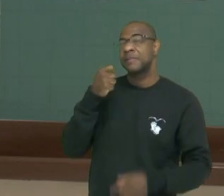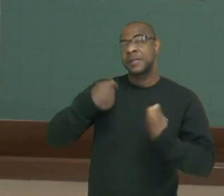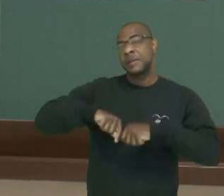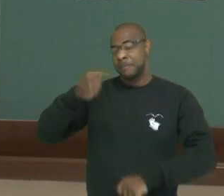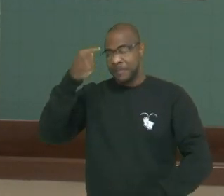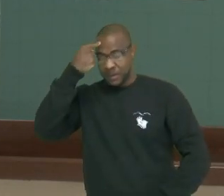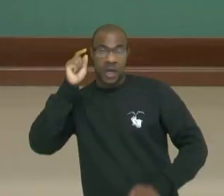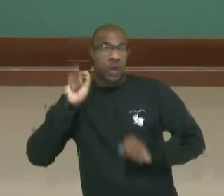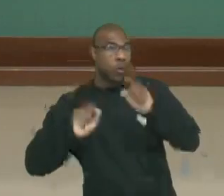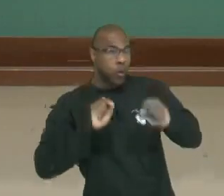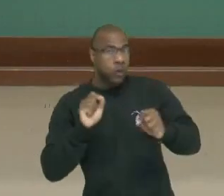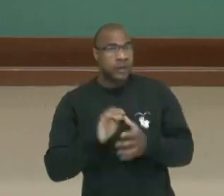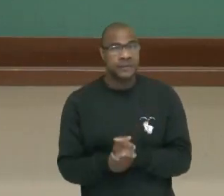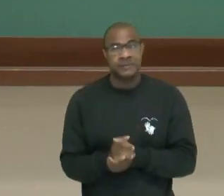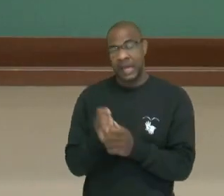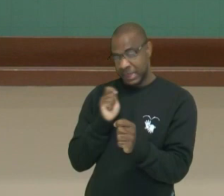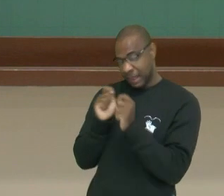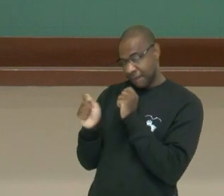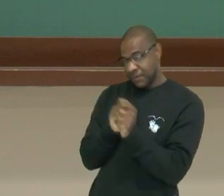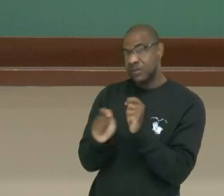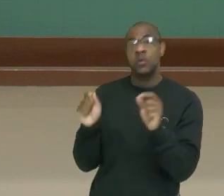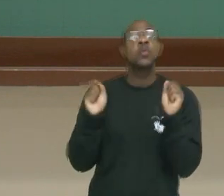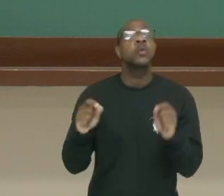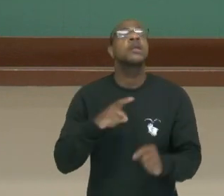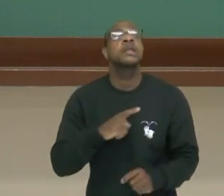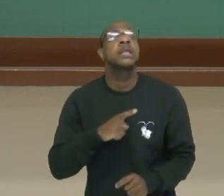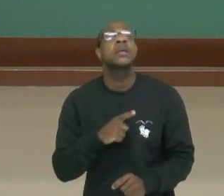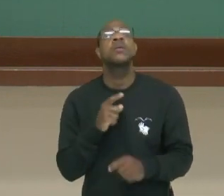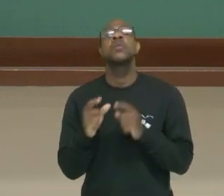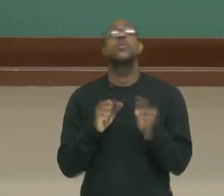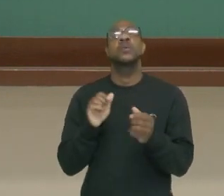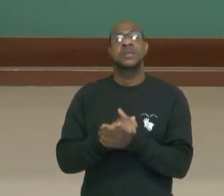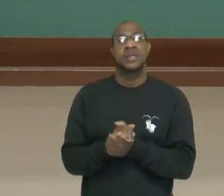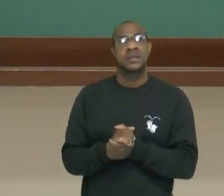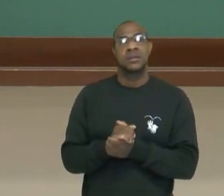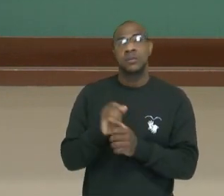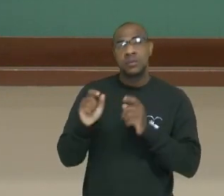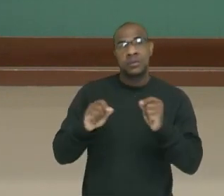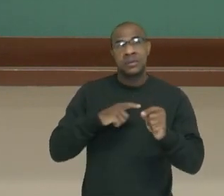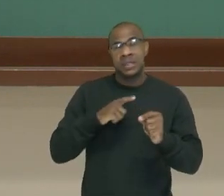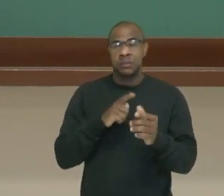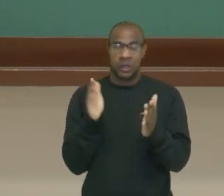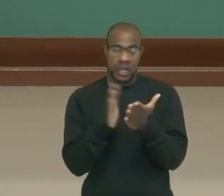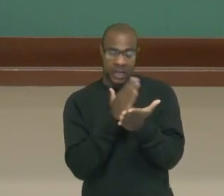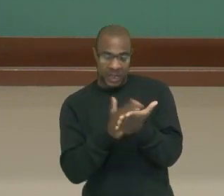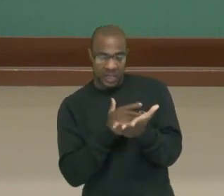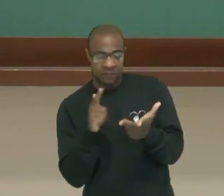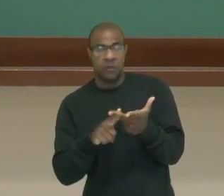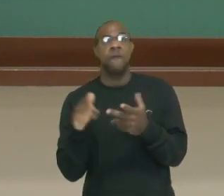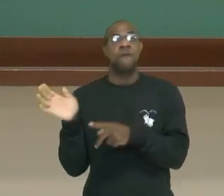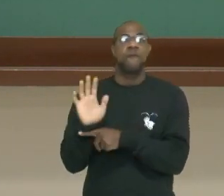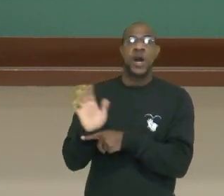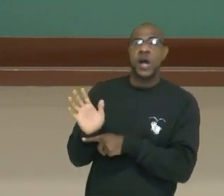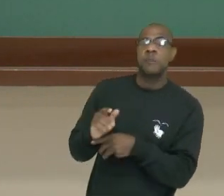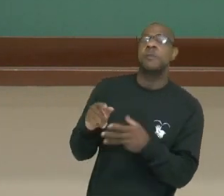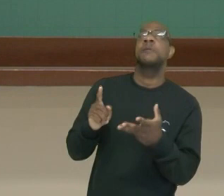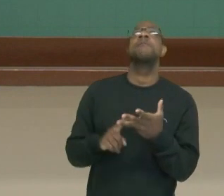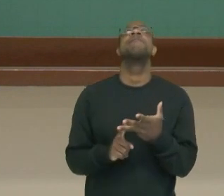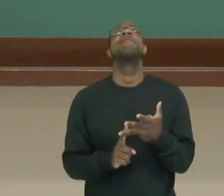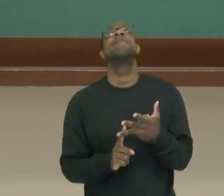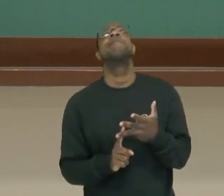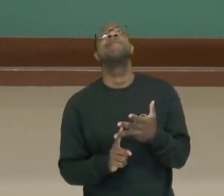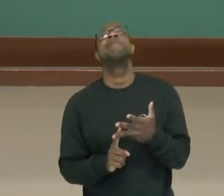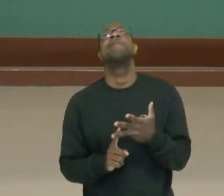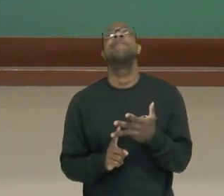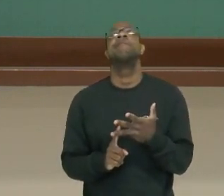pensar, é aquela entrevista em que nós temos um produto cultural, um livro, um filme,